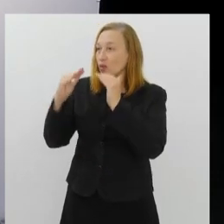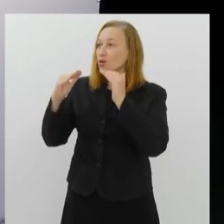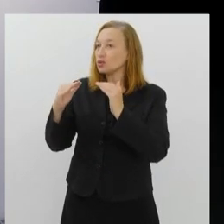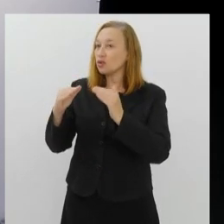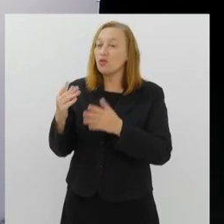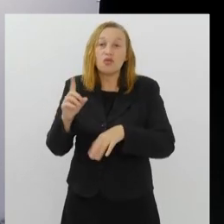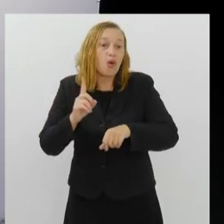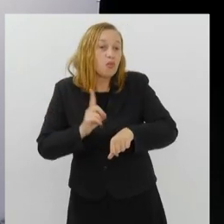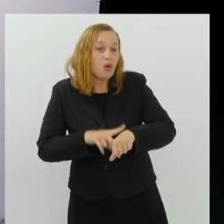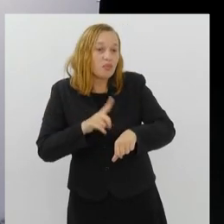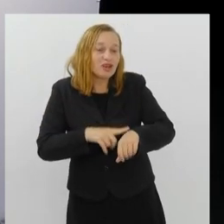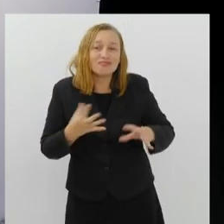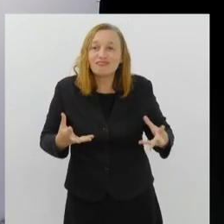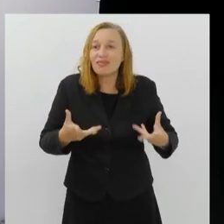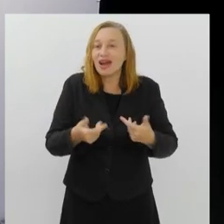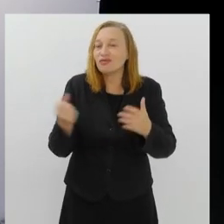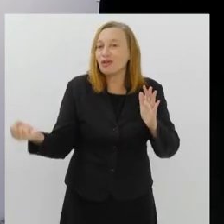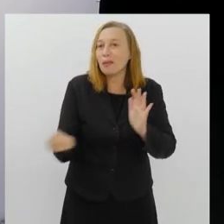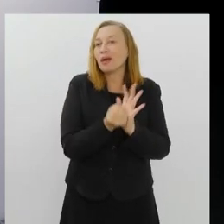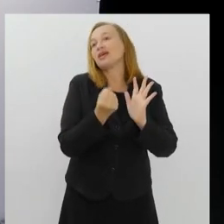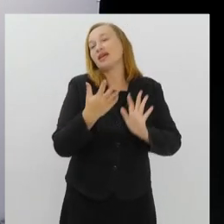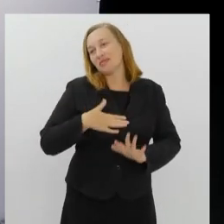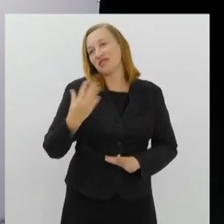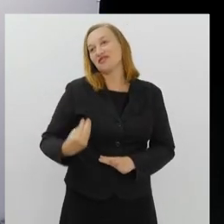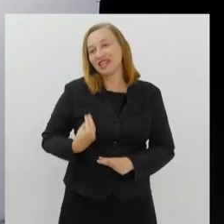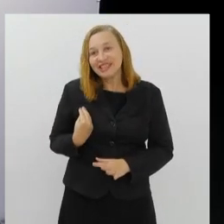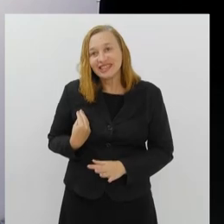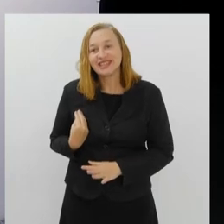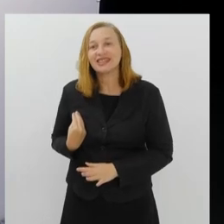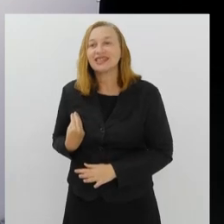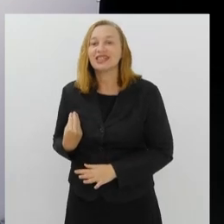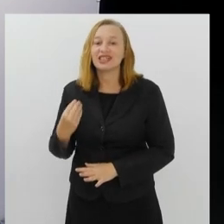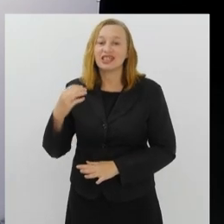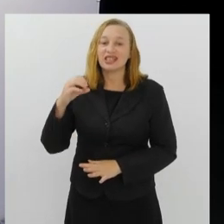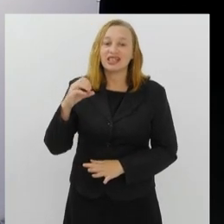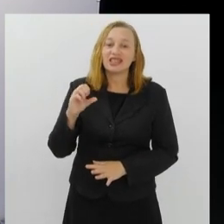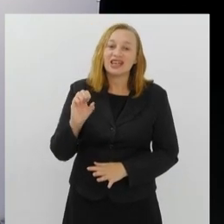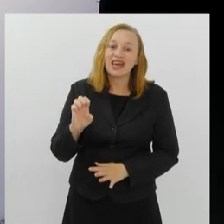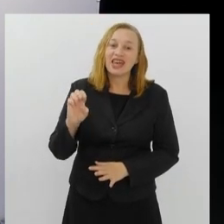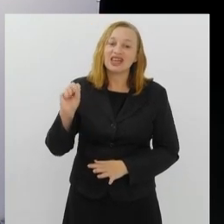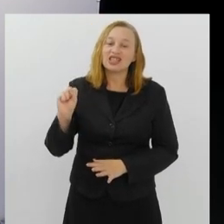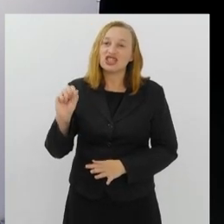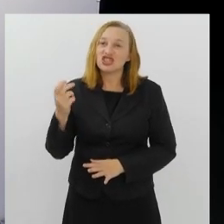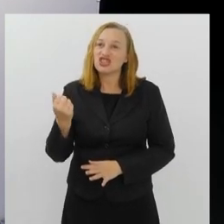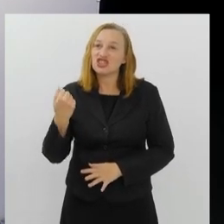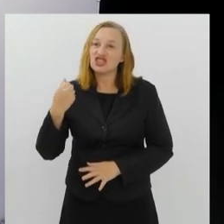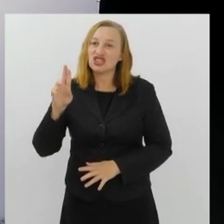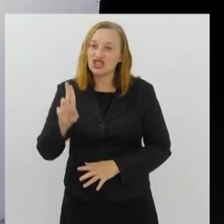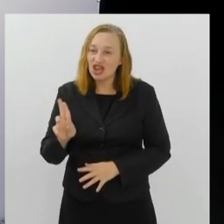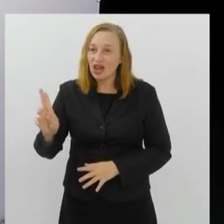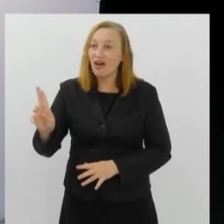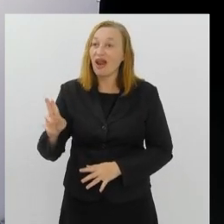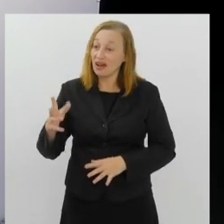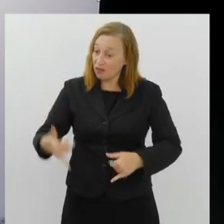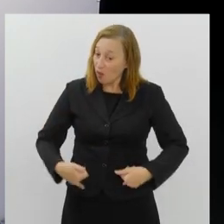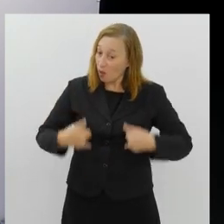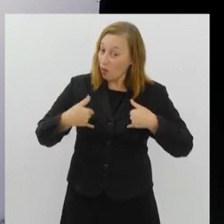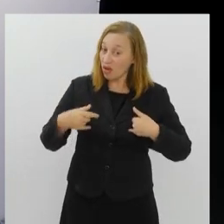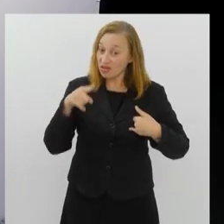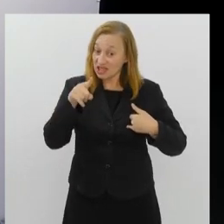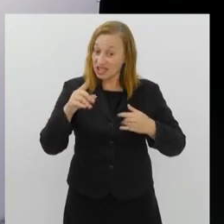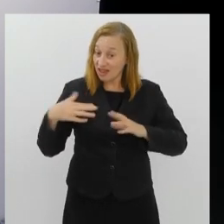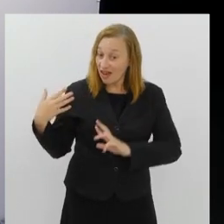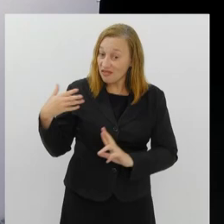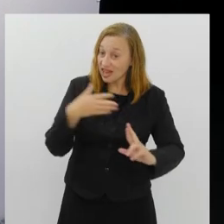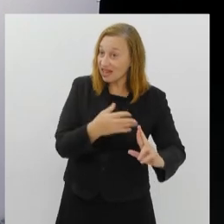foi. Um momento que com toda certeza vai ficar marcado para o resto da minha vida, né? Estel, nome. E ela deve estar muito orgulhosa, né? De você tê-la